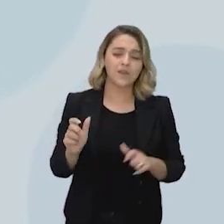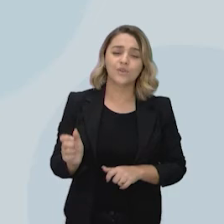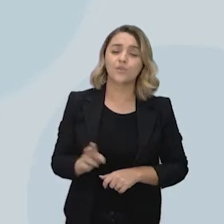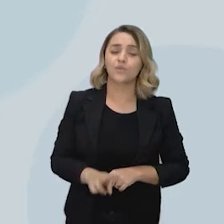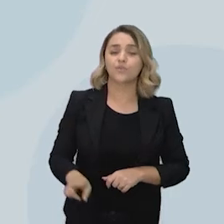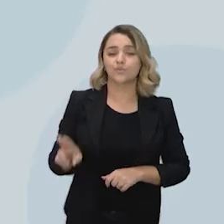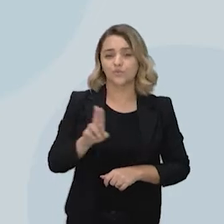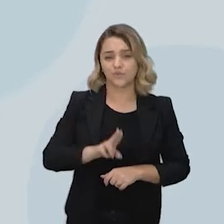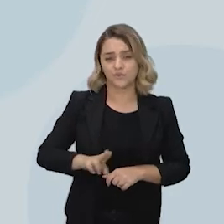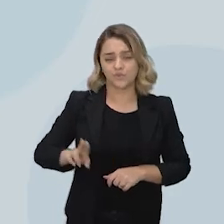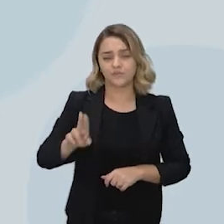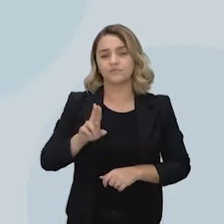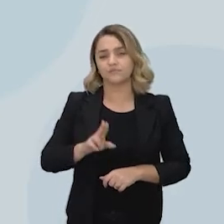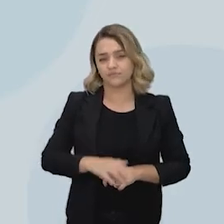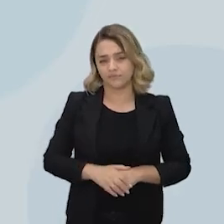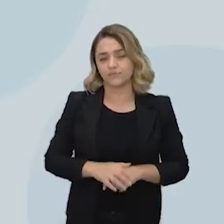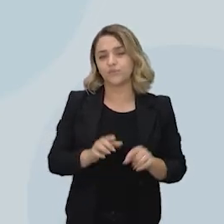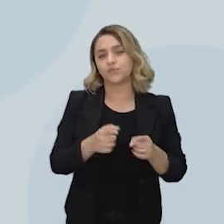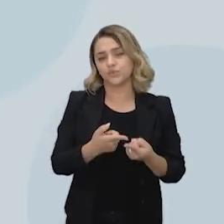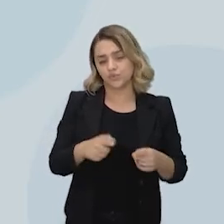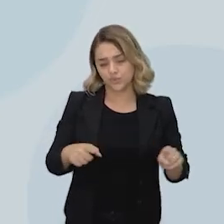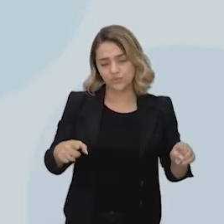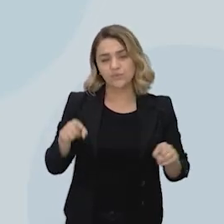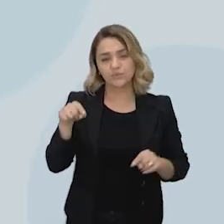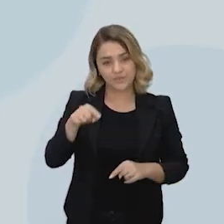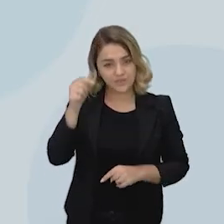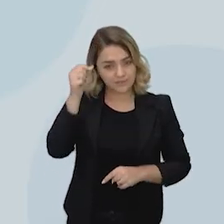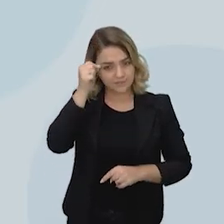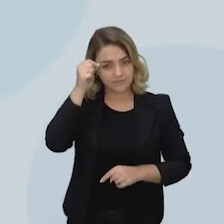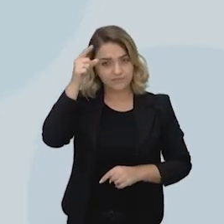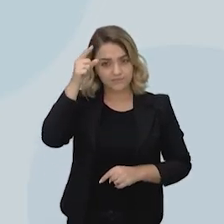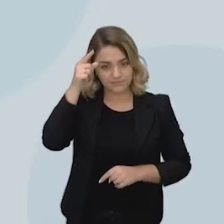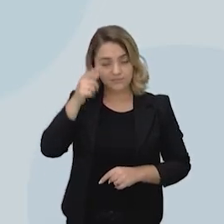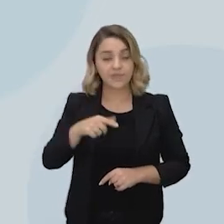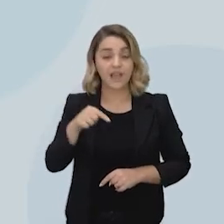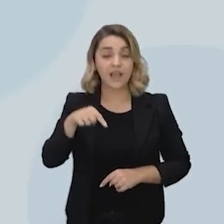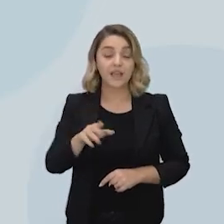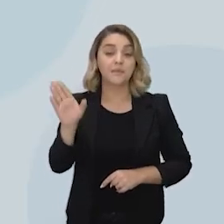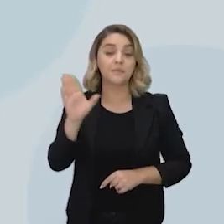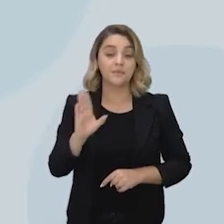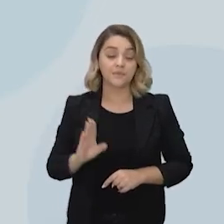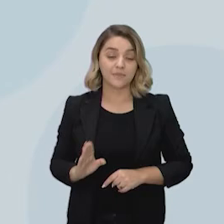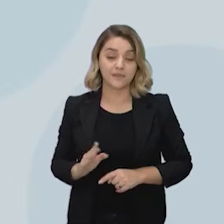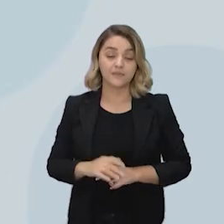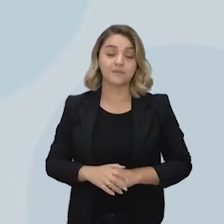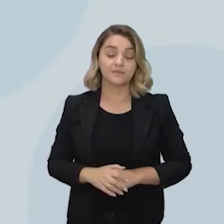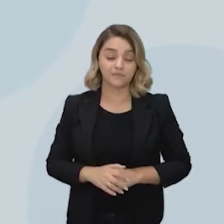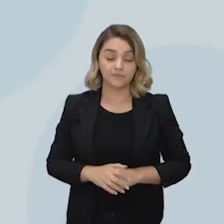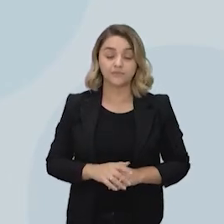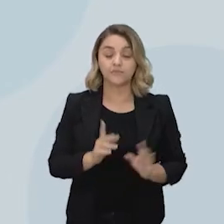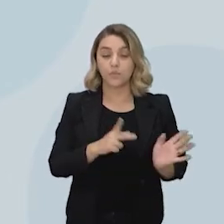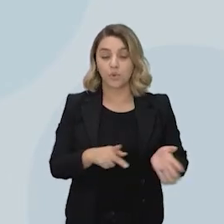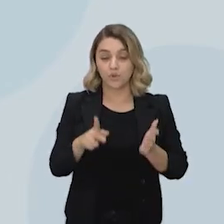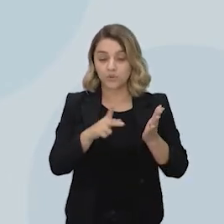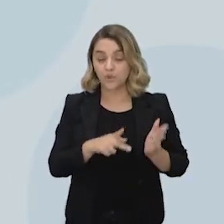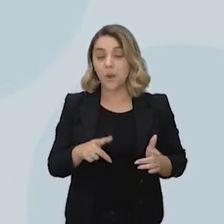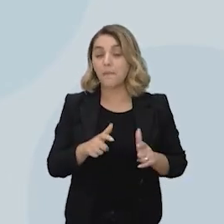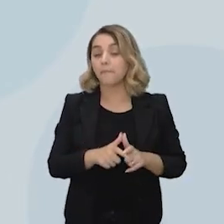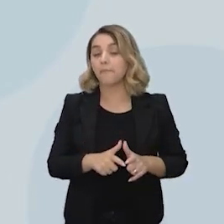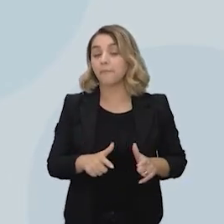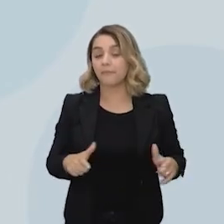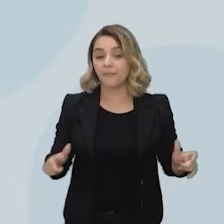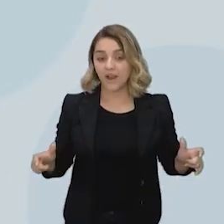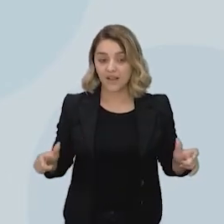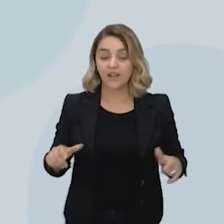realmente para churrasco. E aí, para vocês terem uma ideia, o Brasil ele é o maior produtor do aço verde, porque